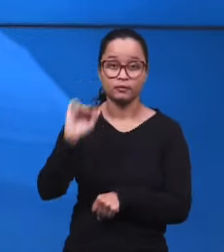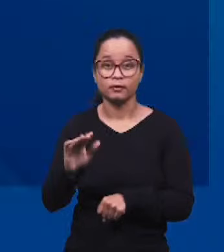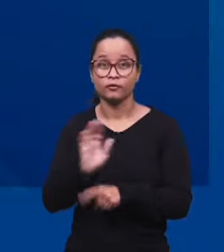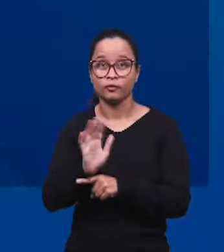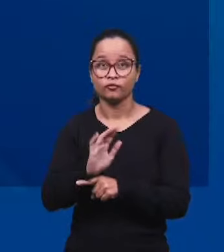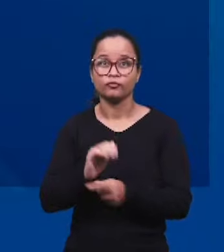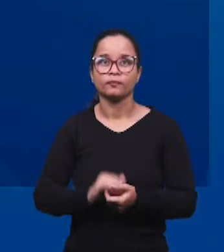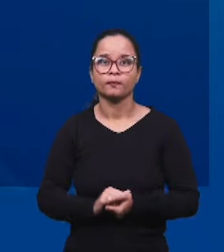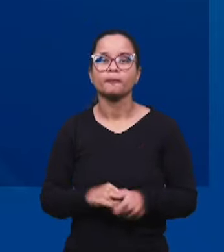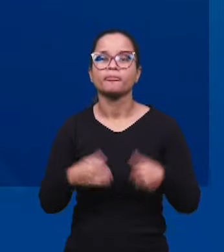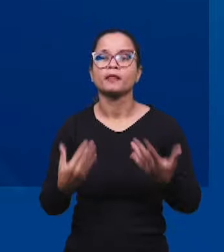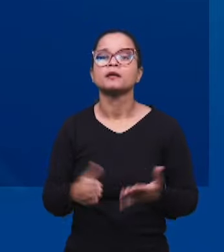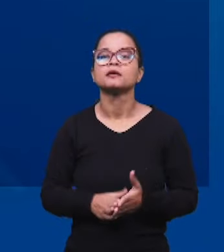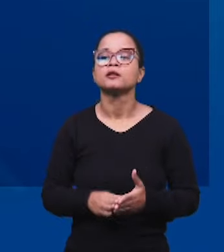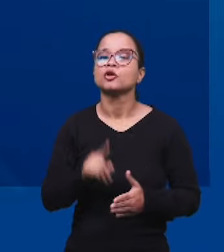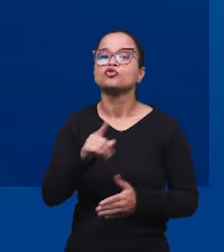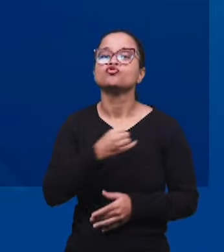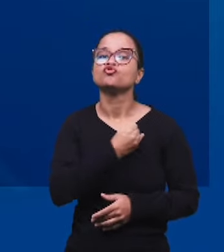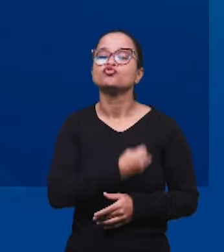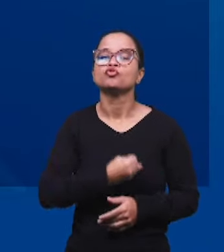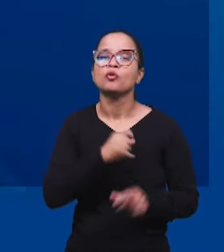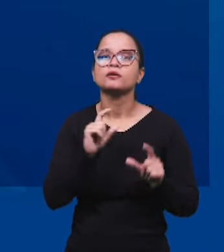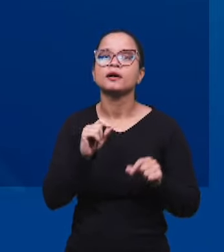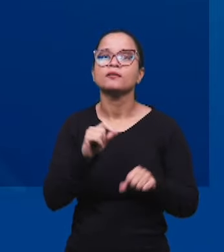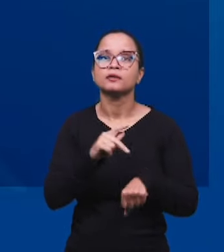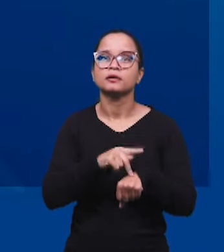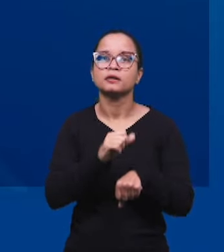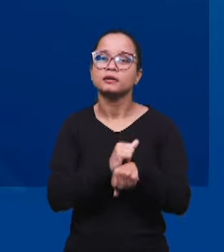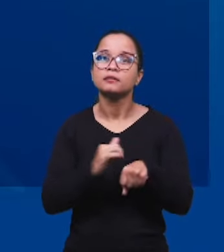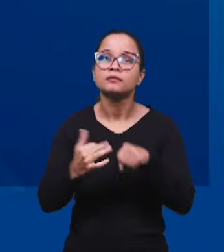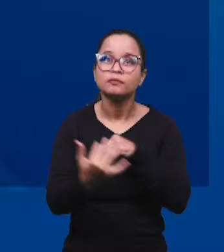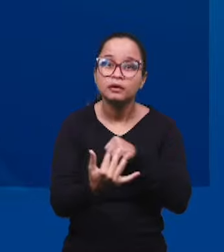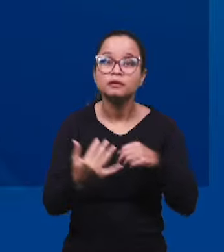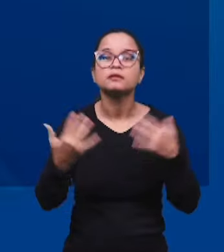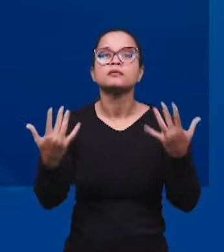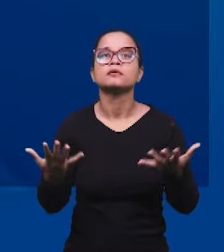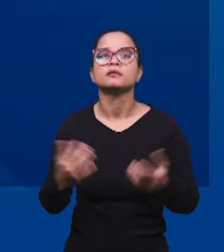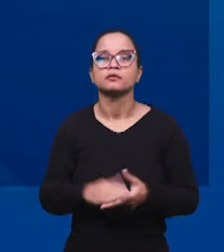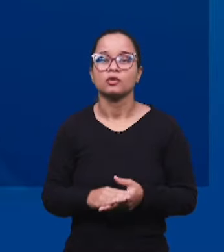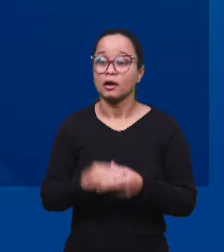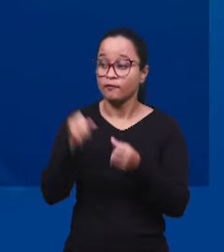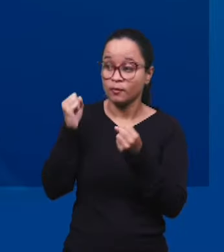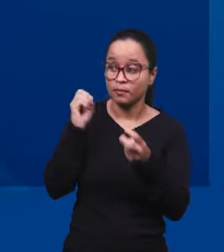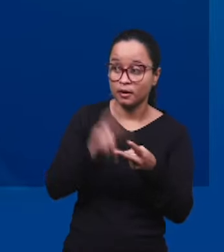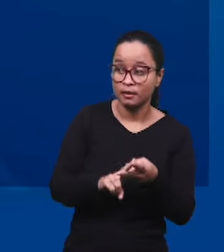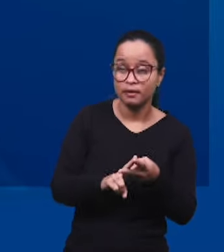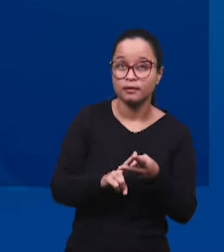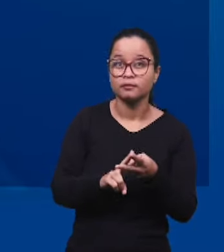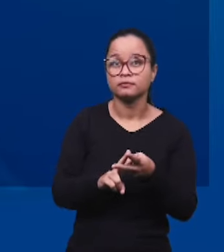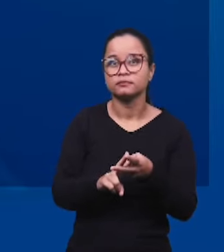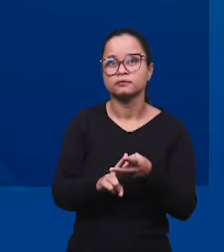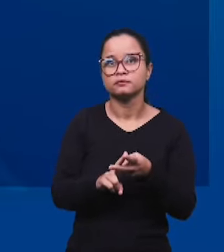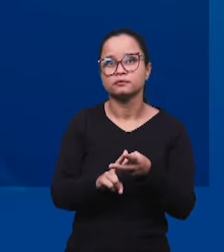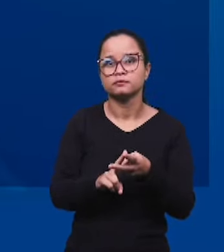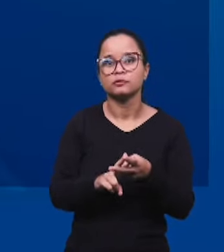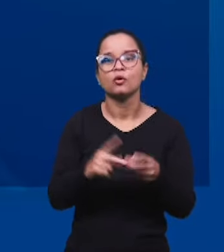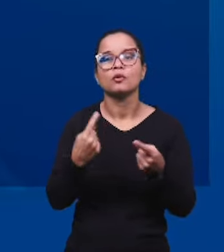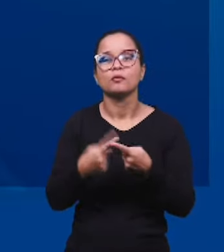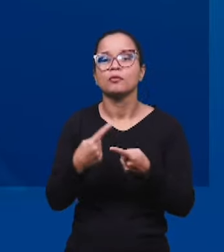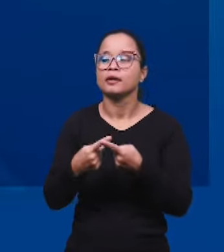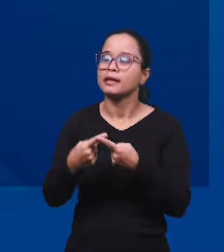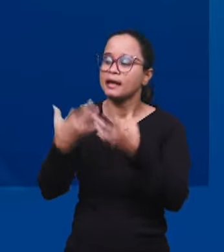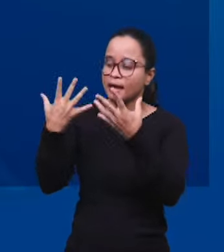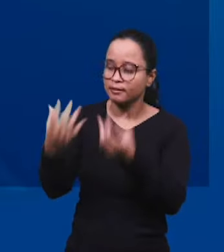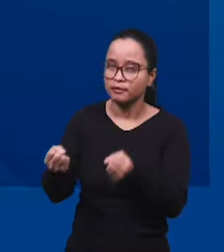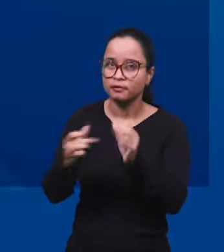sequência. Heitor, o que João estava fazendo na ilha de Patmos? Ele foi preso porque aceitou o